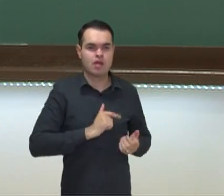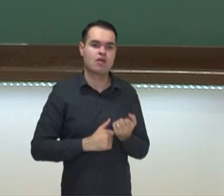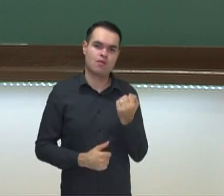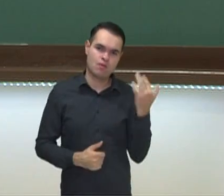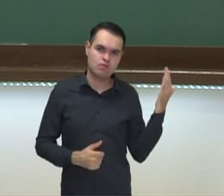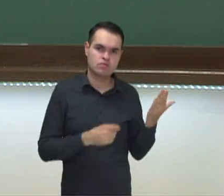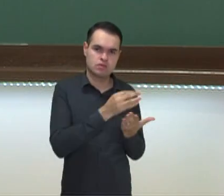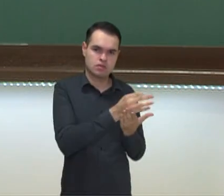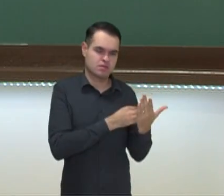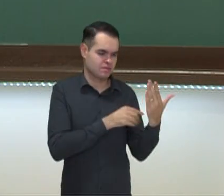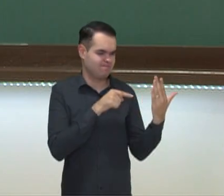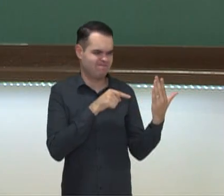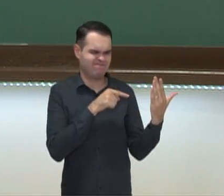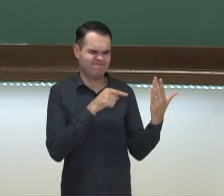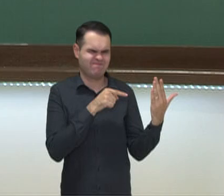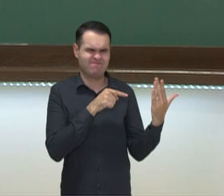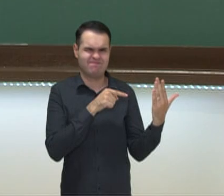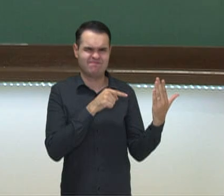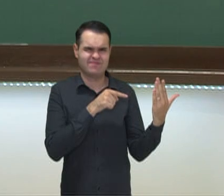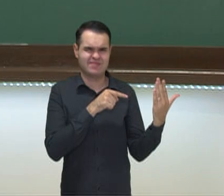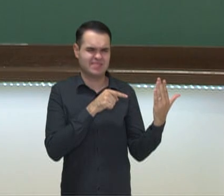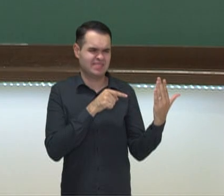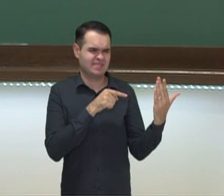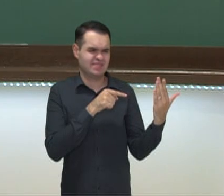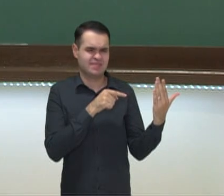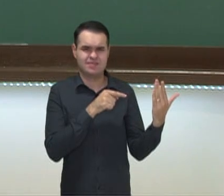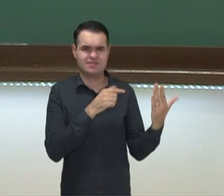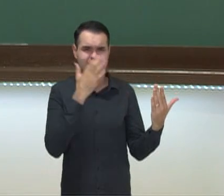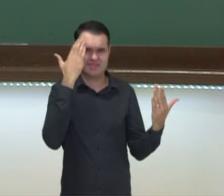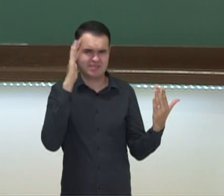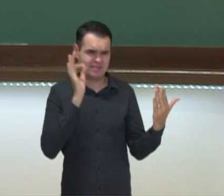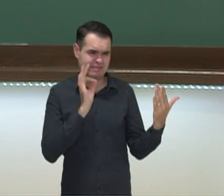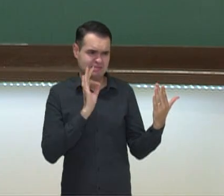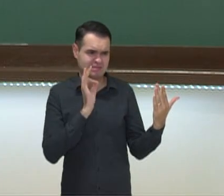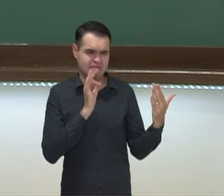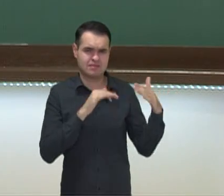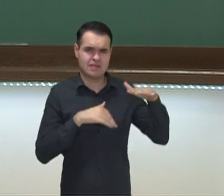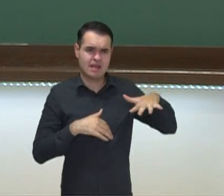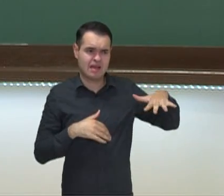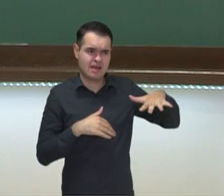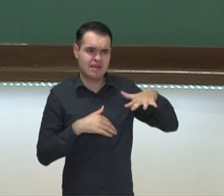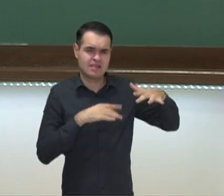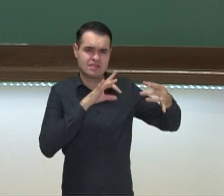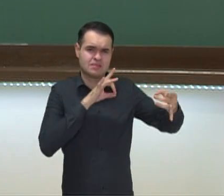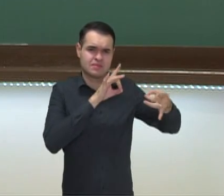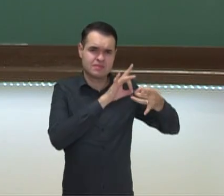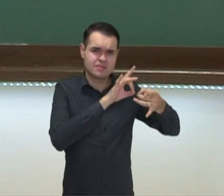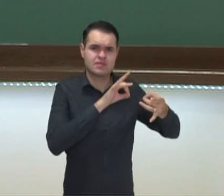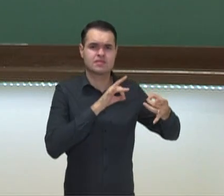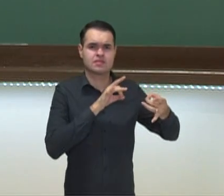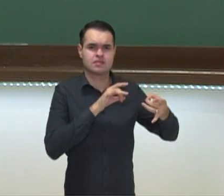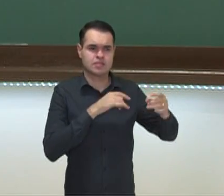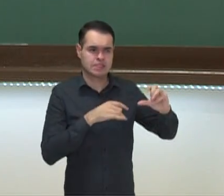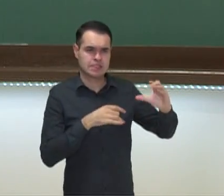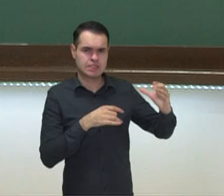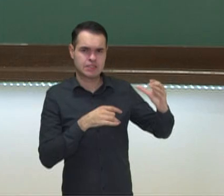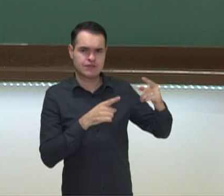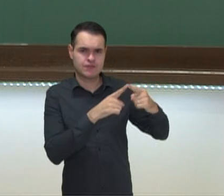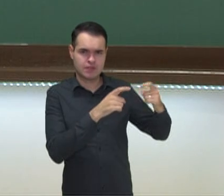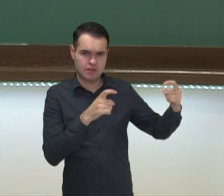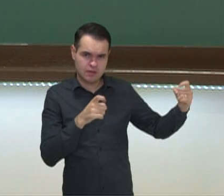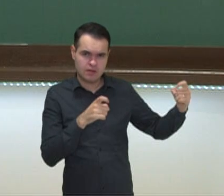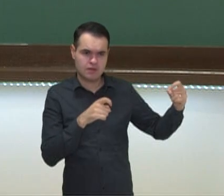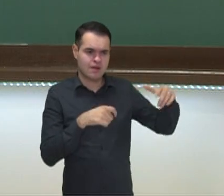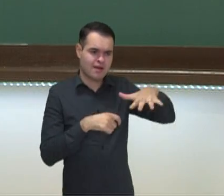outros, a comunicação já fica um pouco mais restrita a alguma área científica, alguma área do